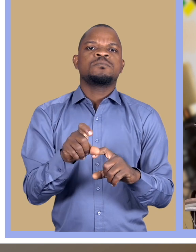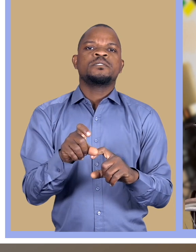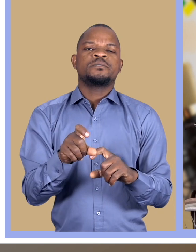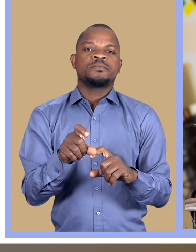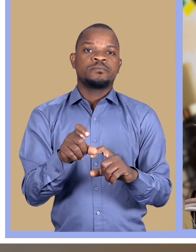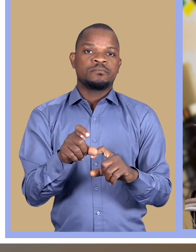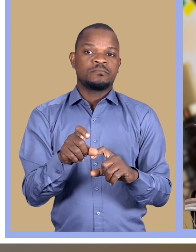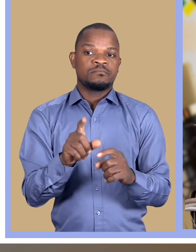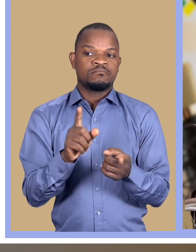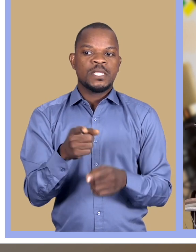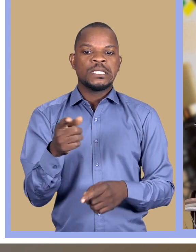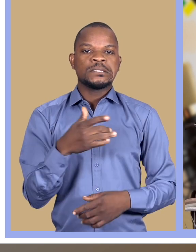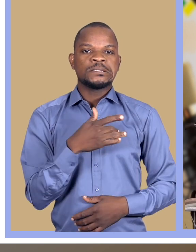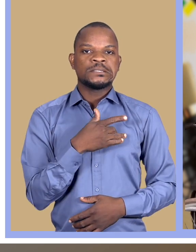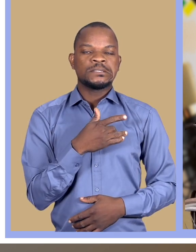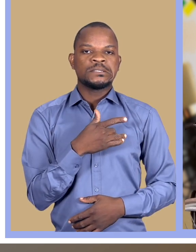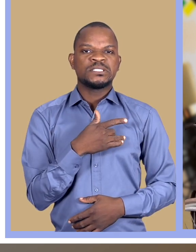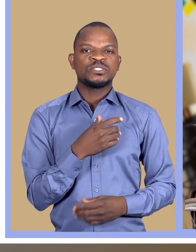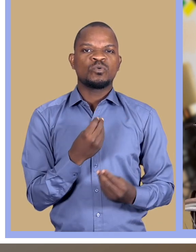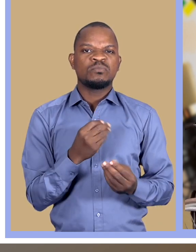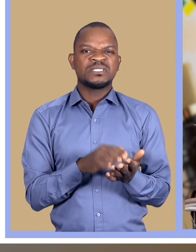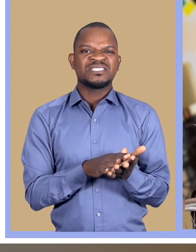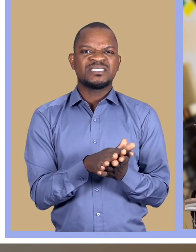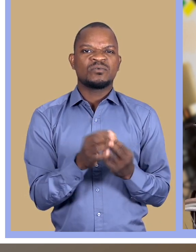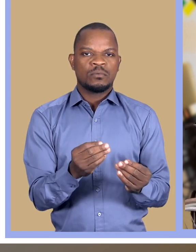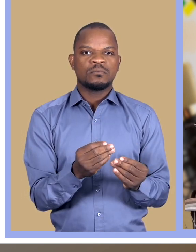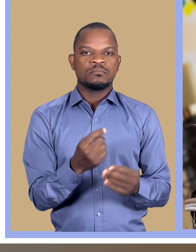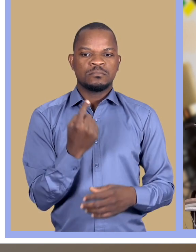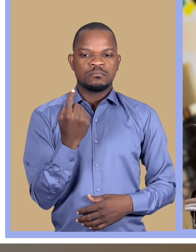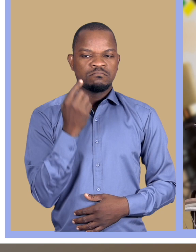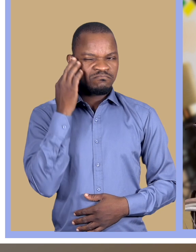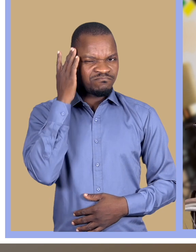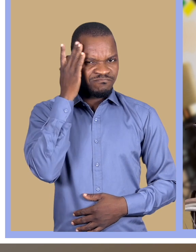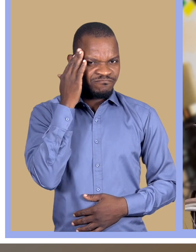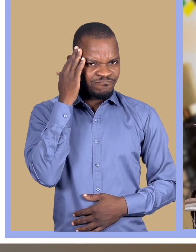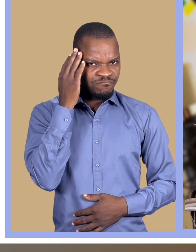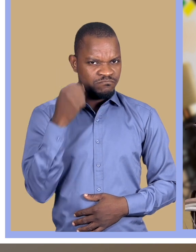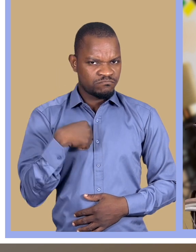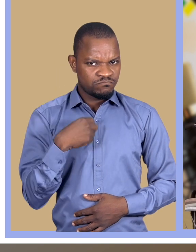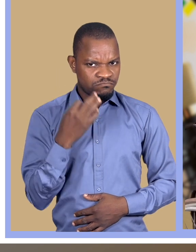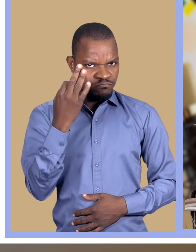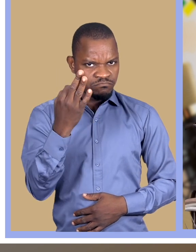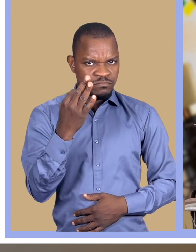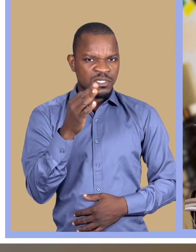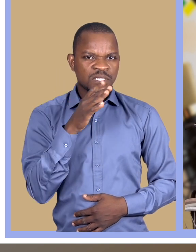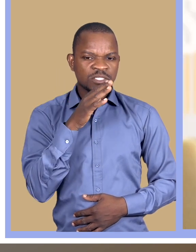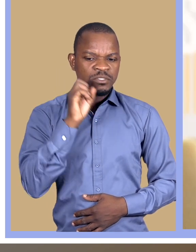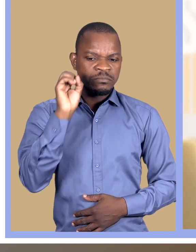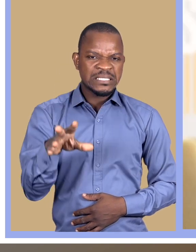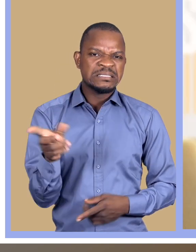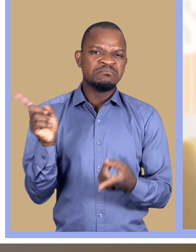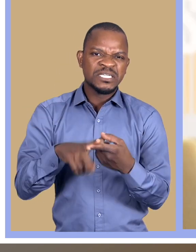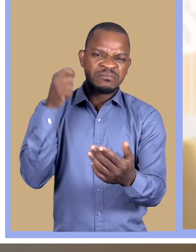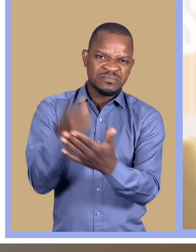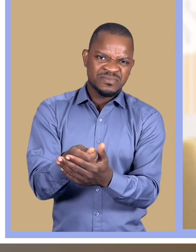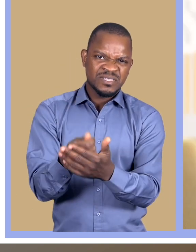qualquer coisa que vai ressentir no seu bolso e depois vai começar a pensar, mas a próxima vez que eu for a deitar lixo também pagar 50.000